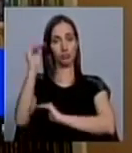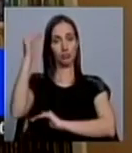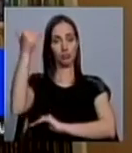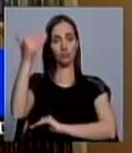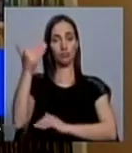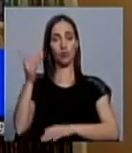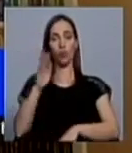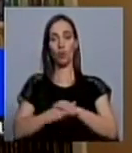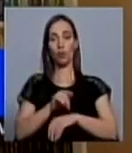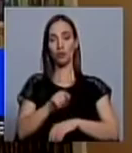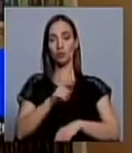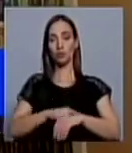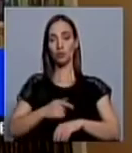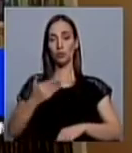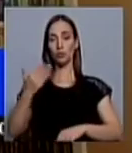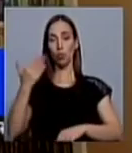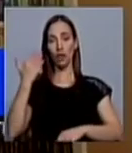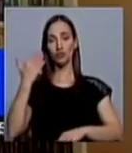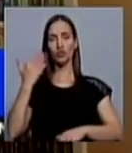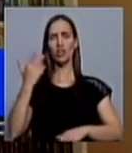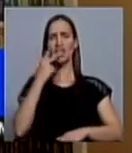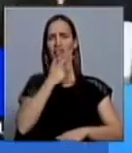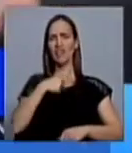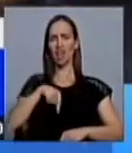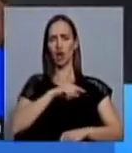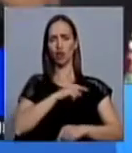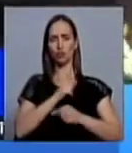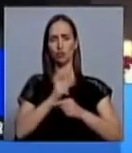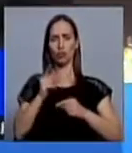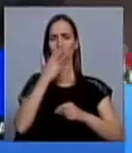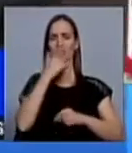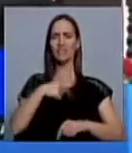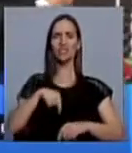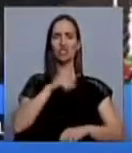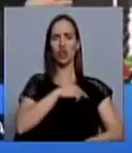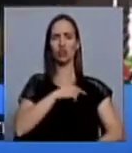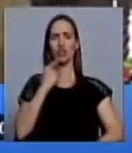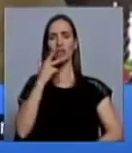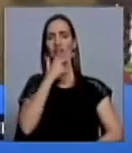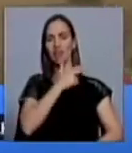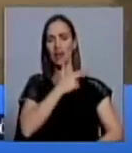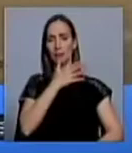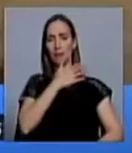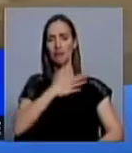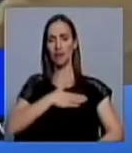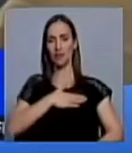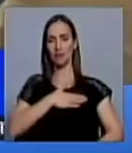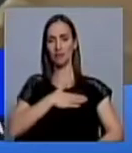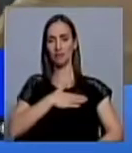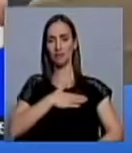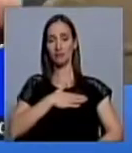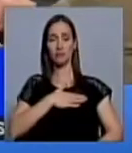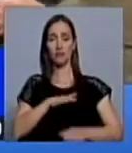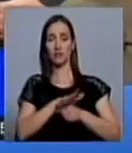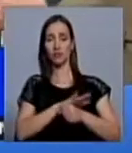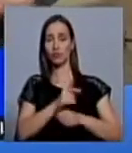Portanto, na altura até fomos criticados porque dava a sensação que estávamos a criticar o Benfica, quando não era todo o caso.